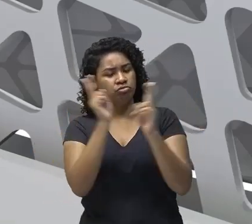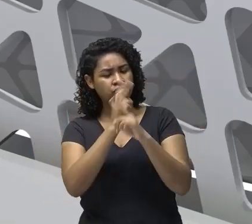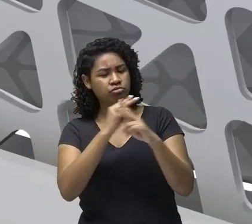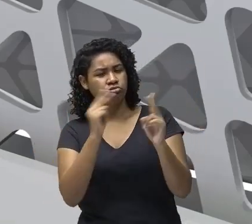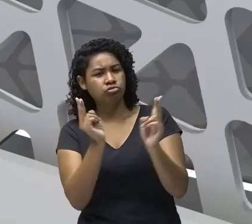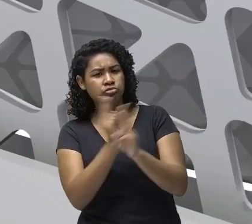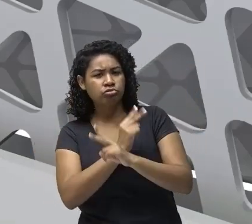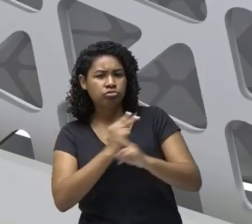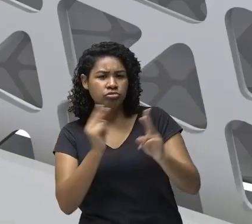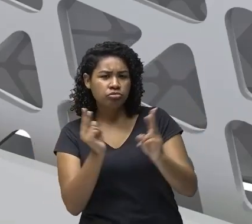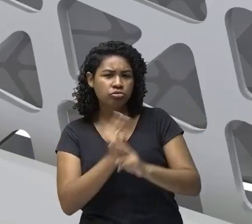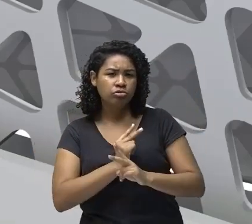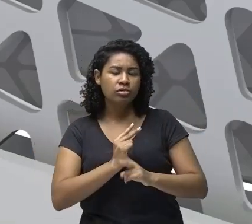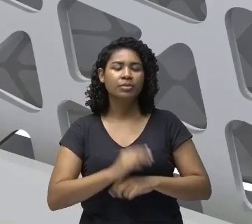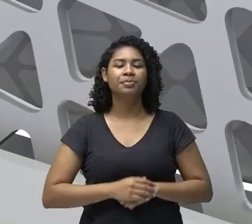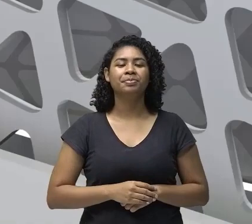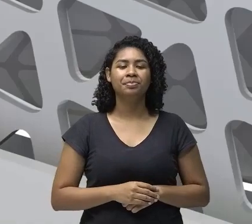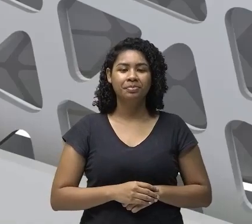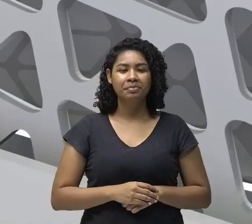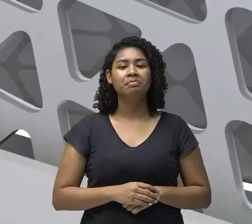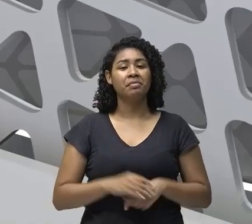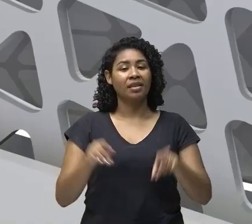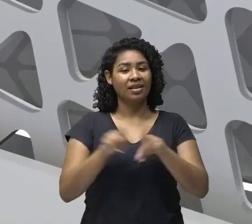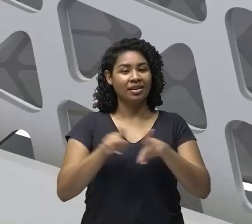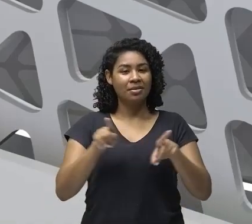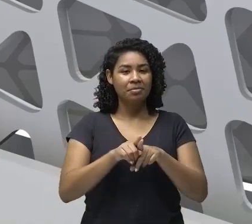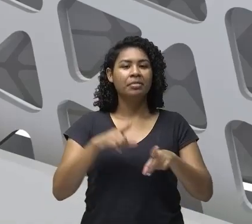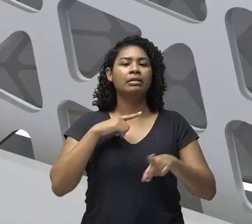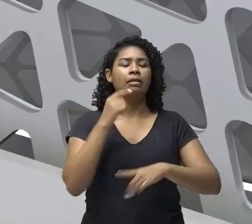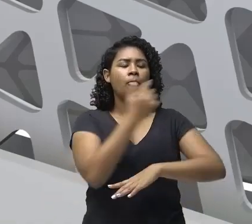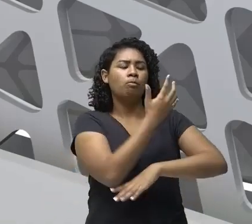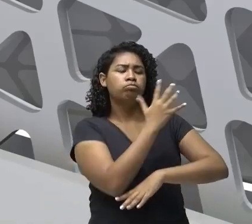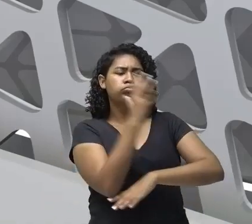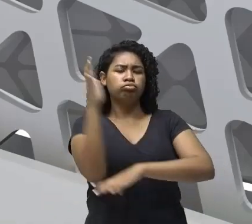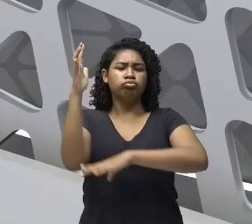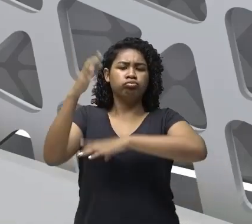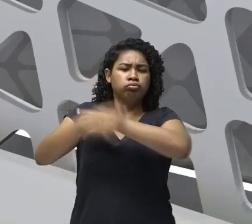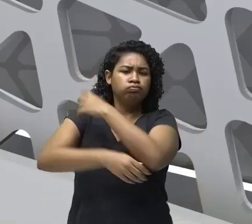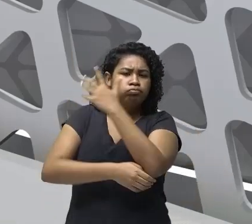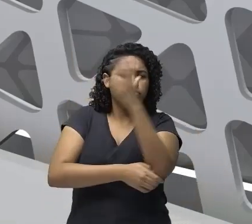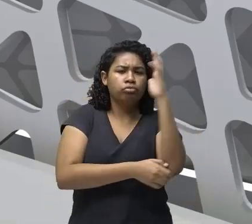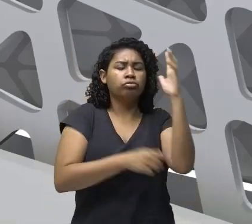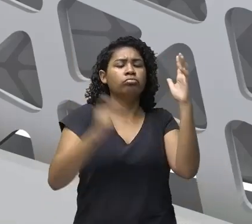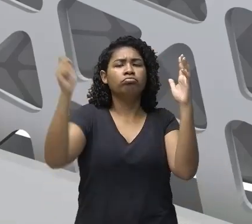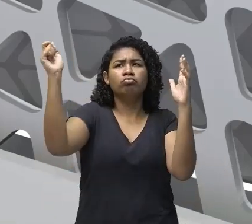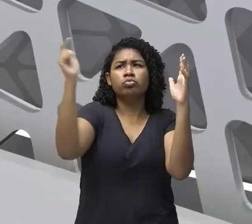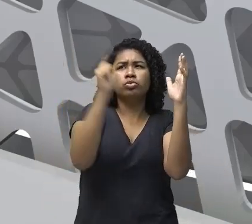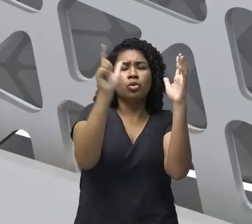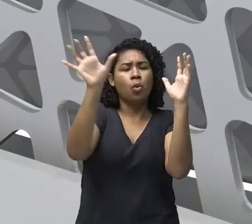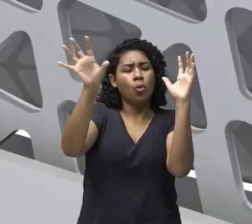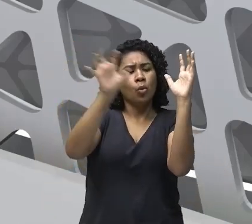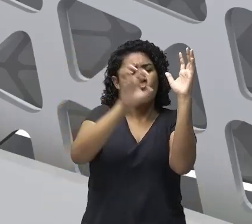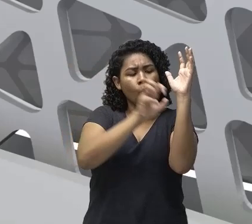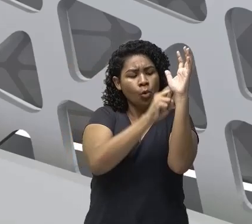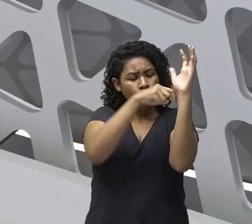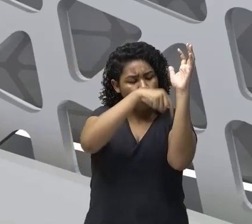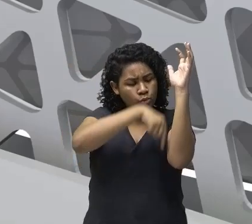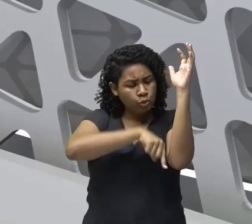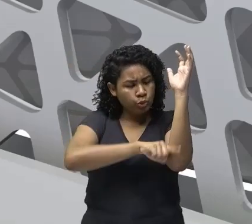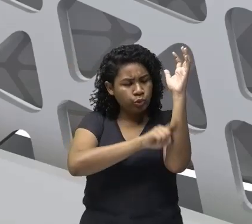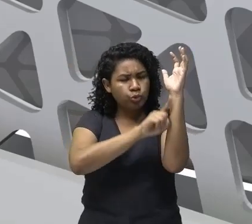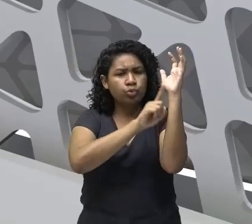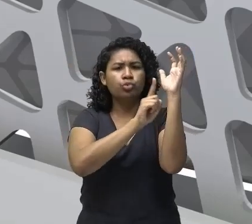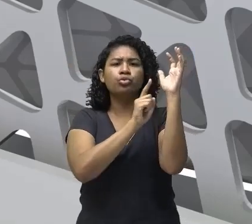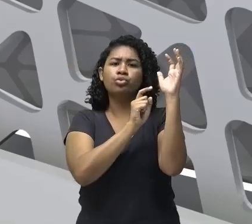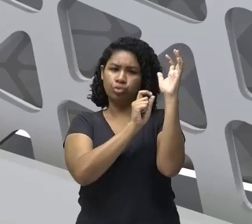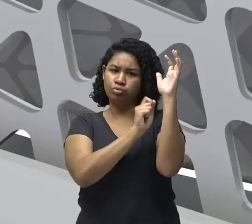que a floresta realize a sua fotossíntese, é responsável também por várias situações